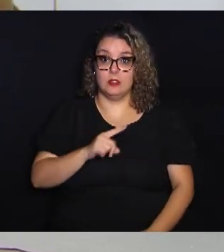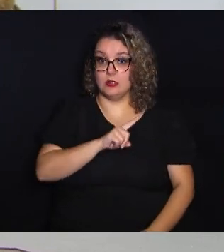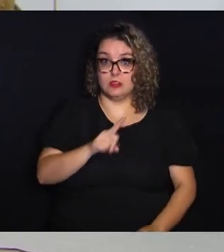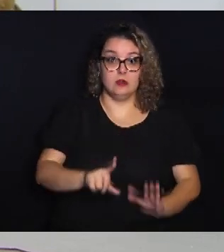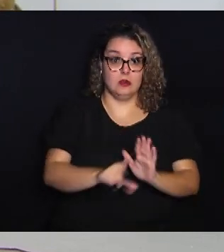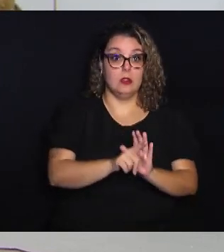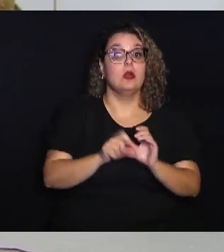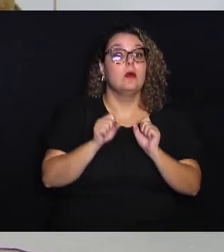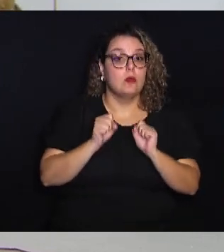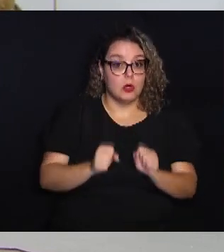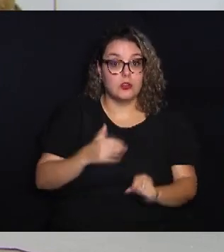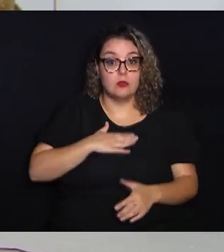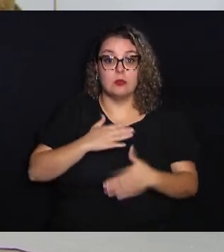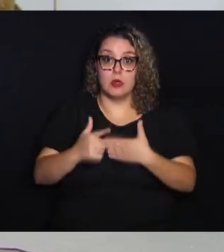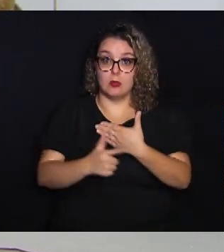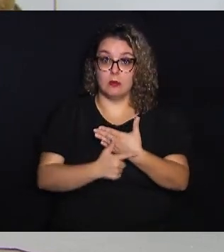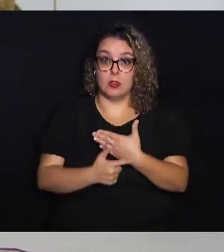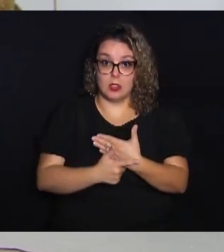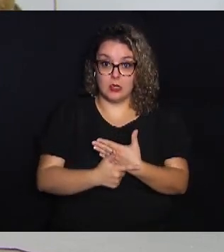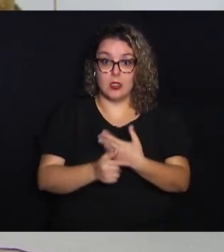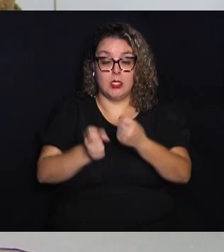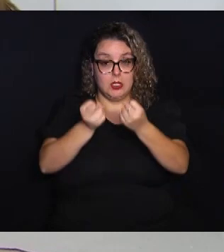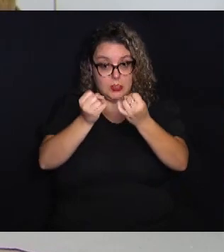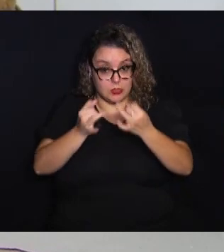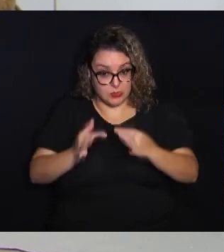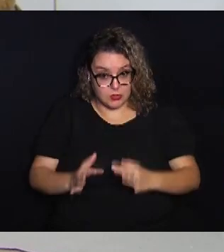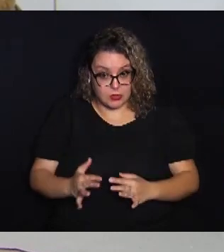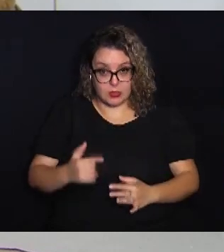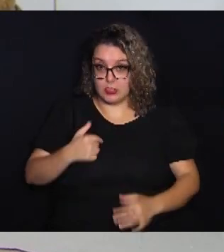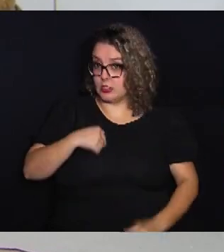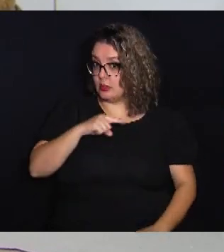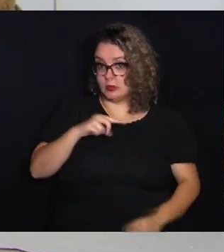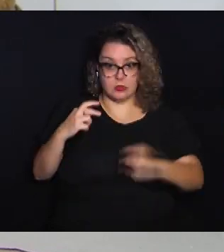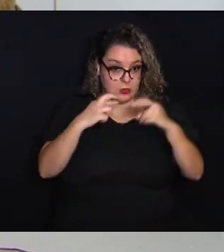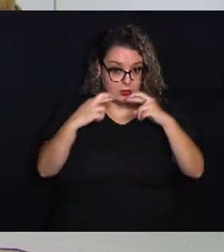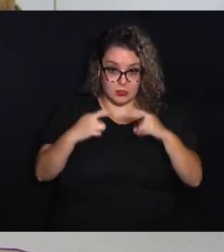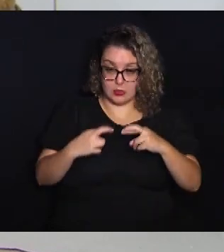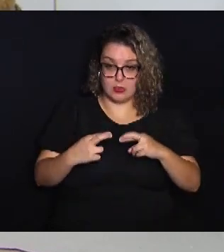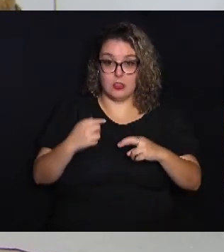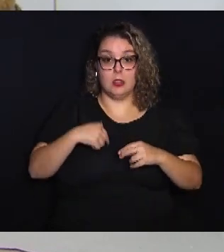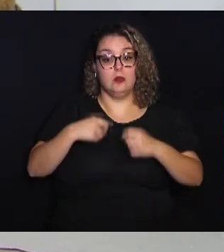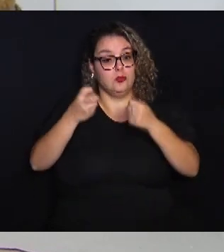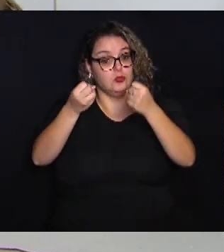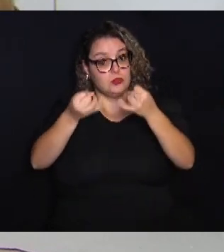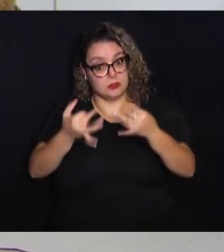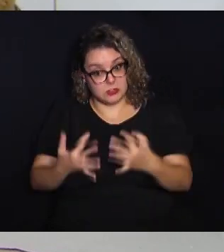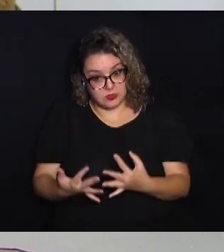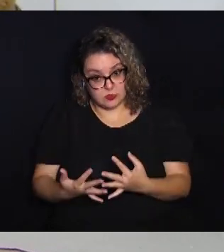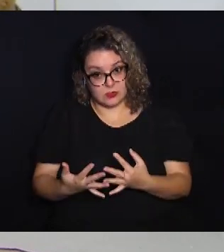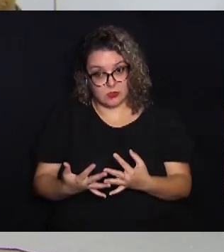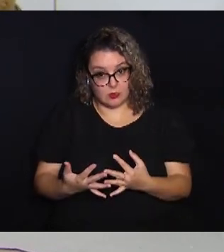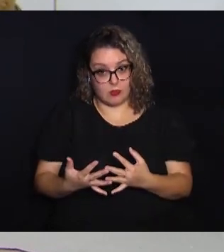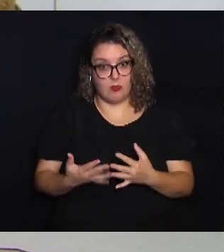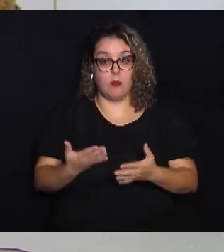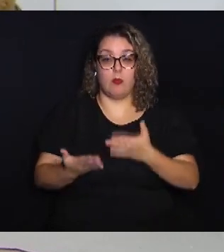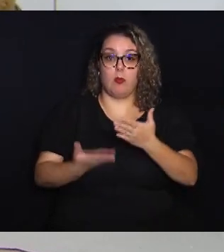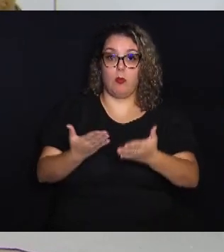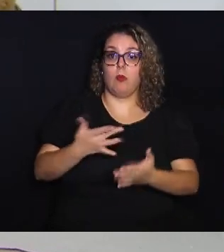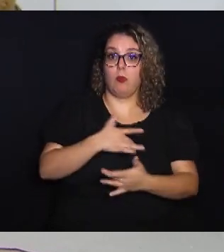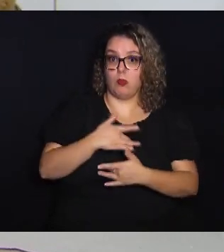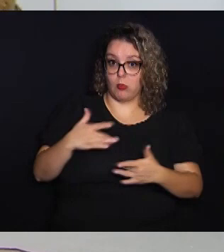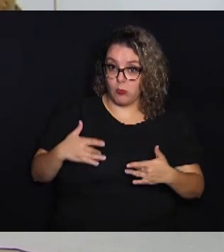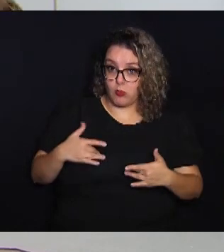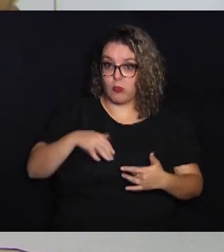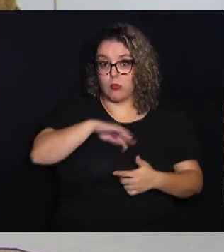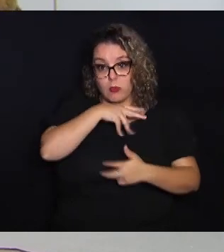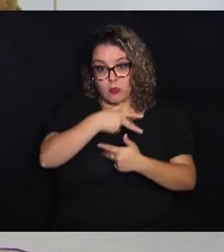pode atender animais de origem ilegal, e a gente pode. Meu papel aqui é orientar, né, eu não sou fiscalizador, eu sou um cara que orienta e